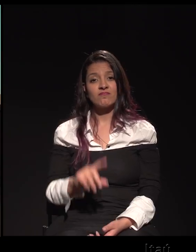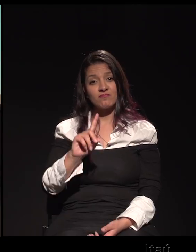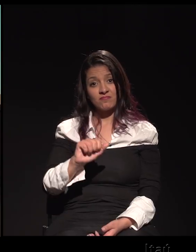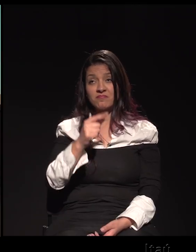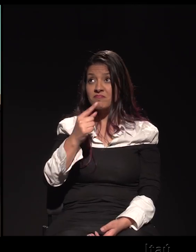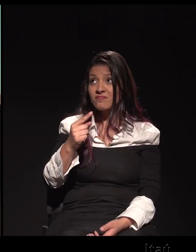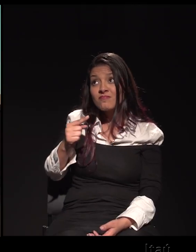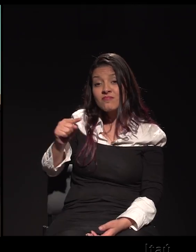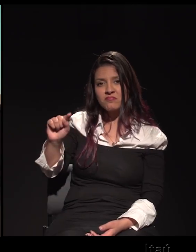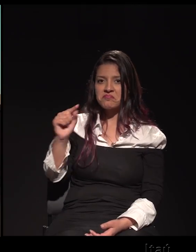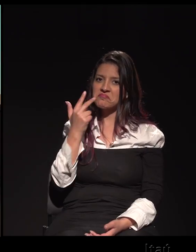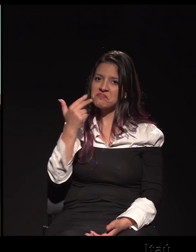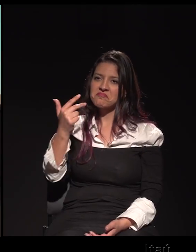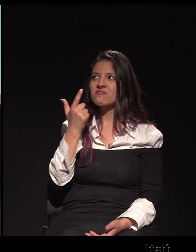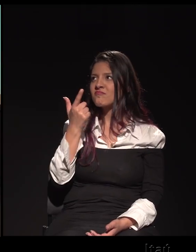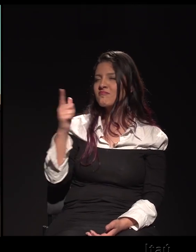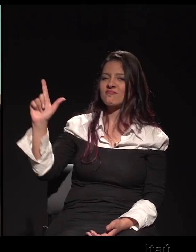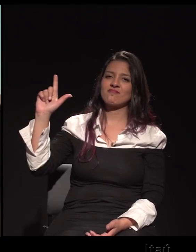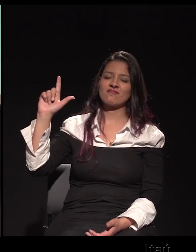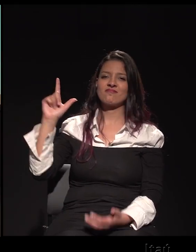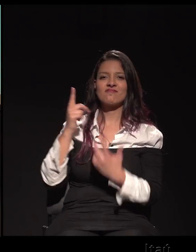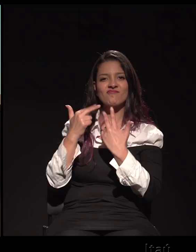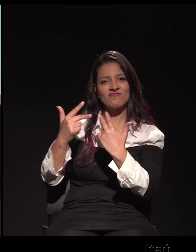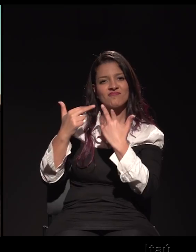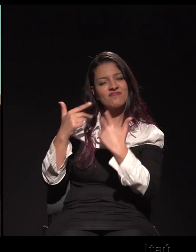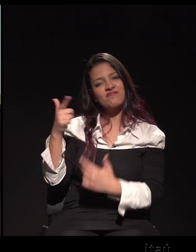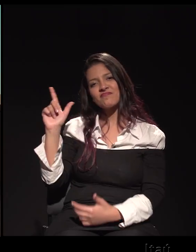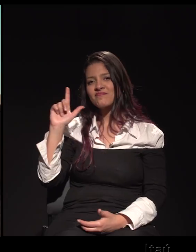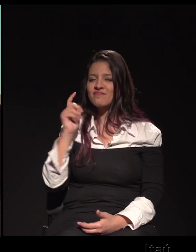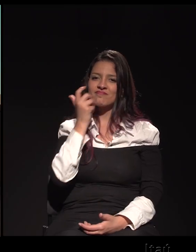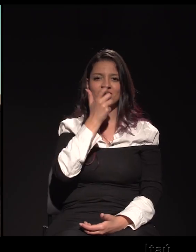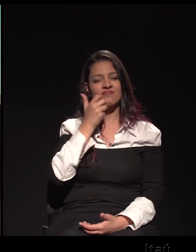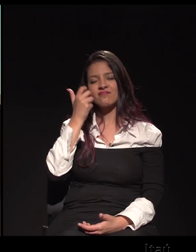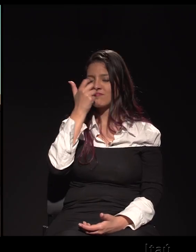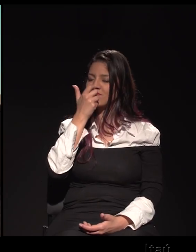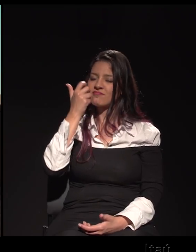Adan Hats, Adan Hats, Adan Hats,